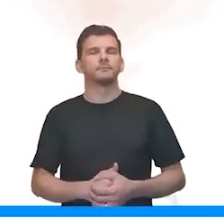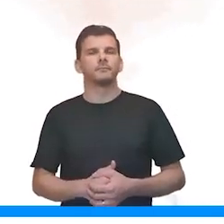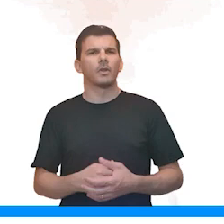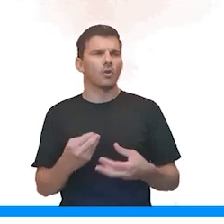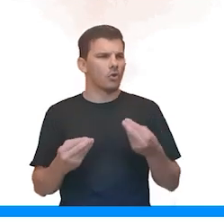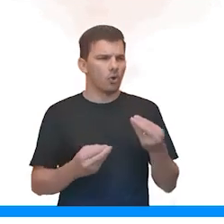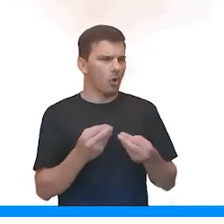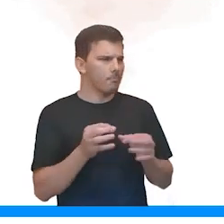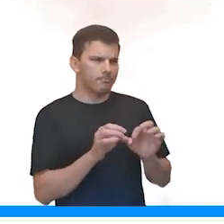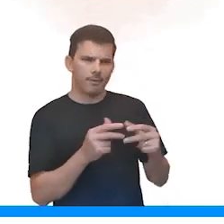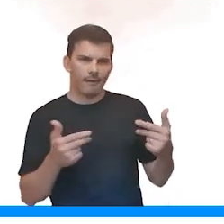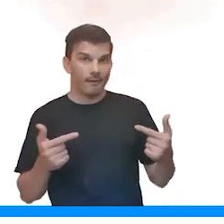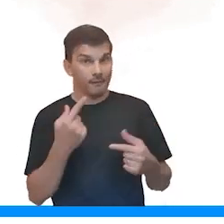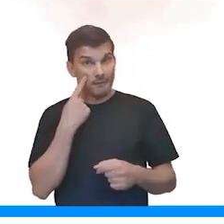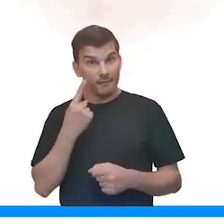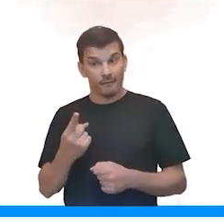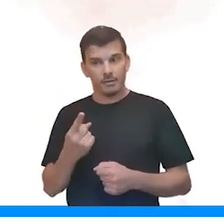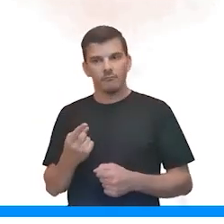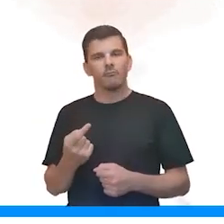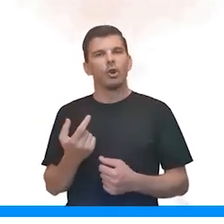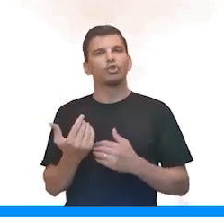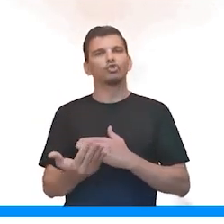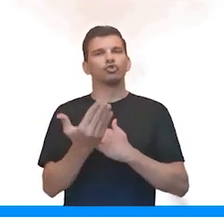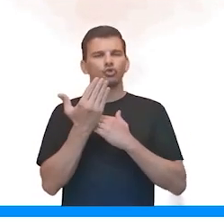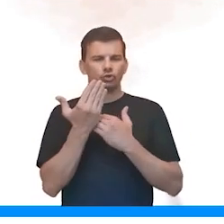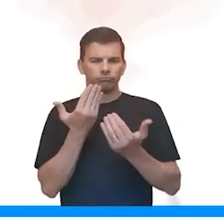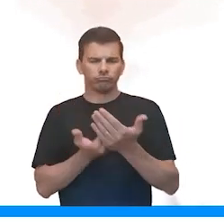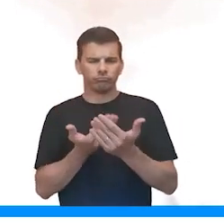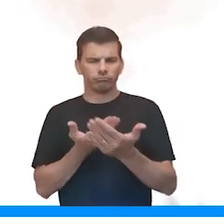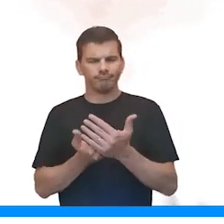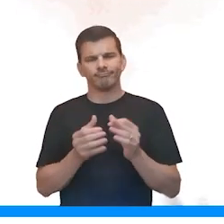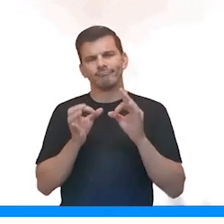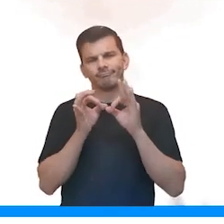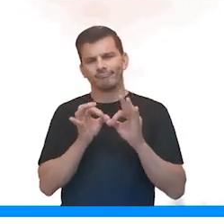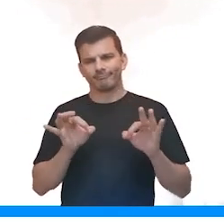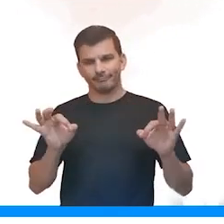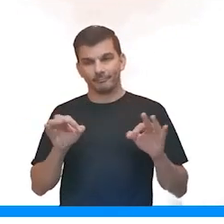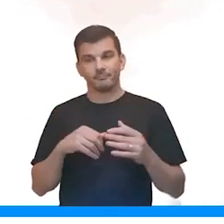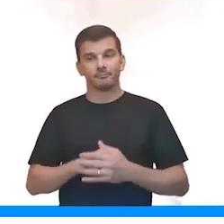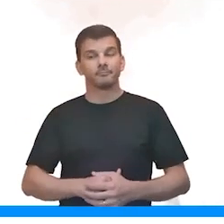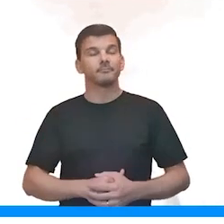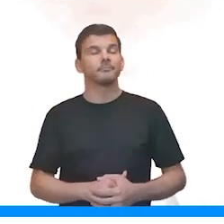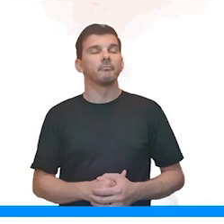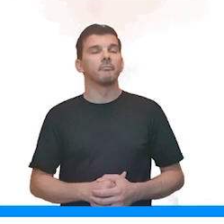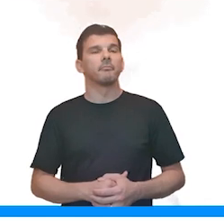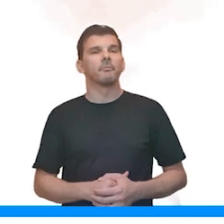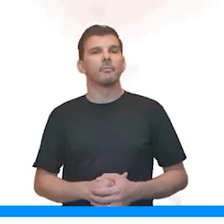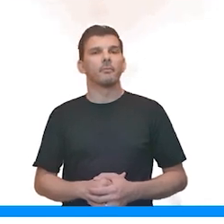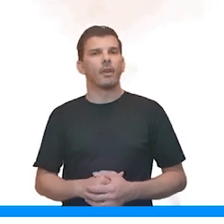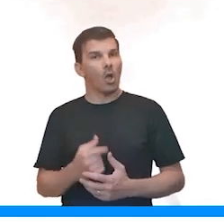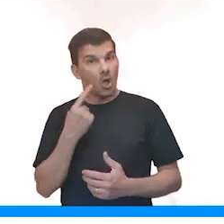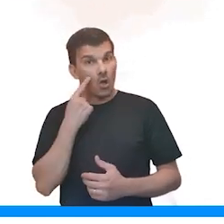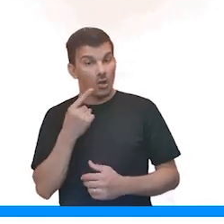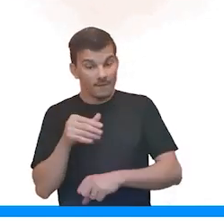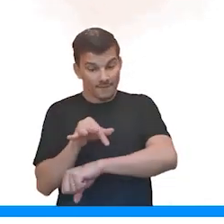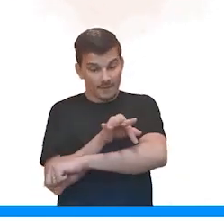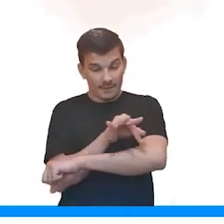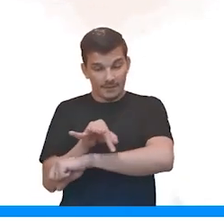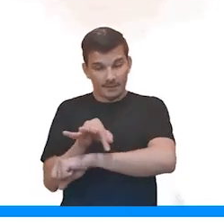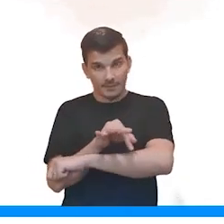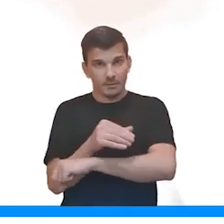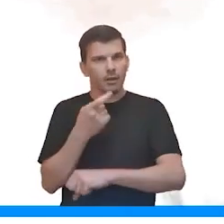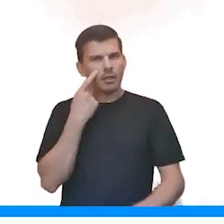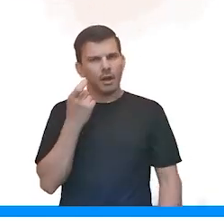para vocês poderem visualizar o caminho que eu faço, porque é um site que tem várias animações. Para você, estudante, é sensacional. Eu vou aqui marcar